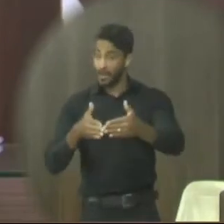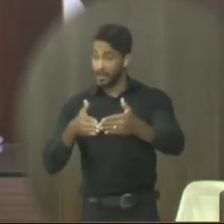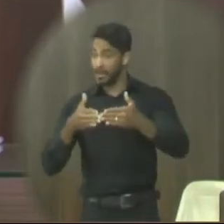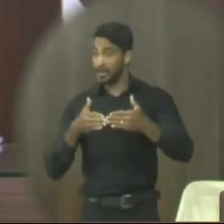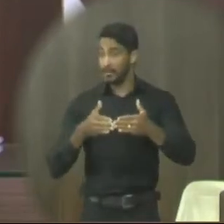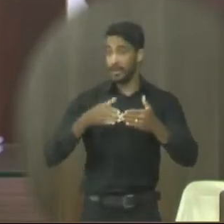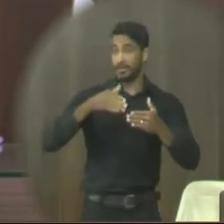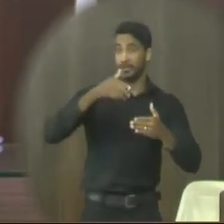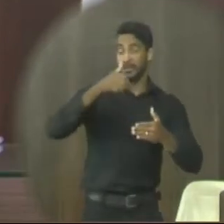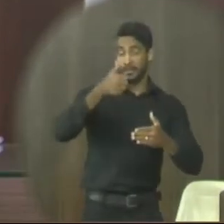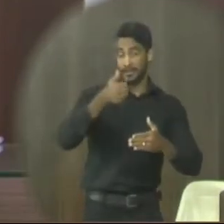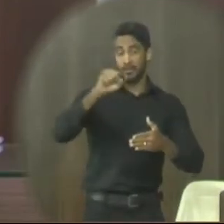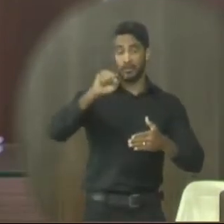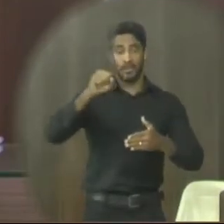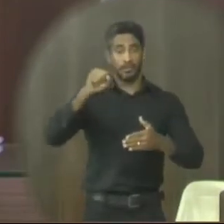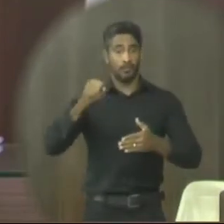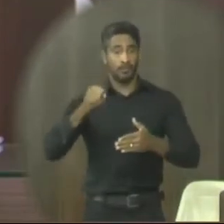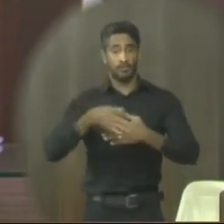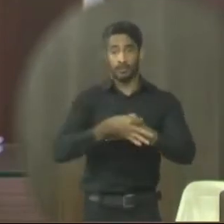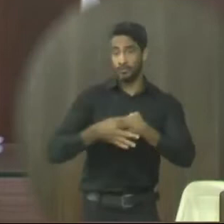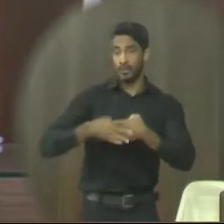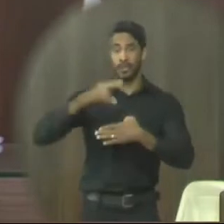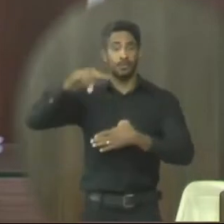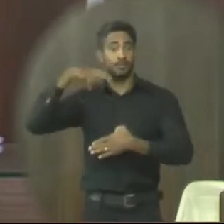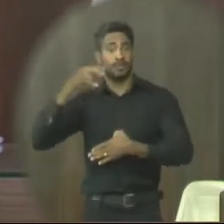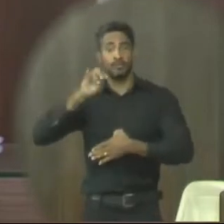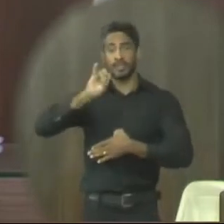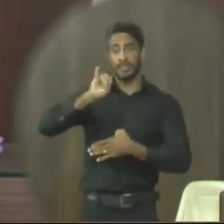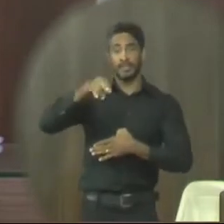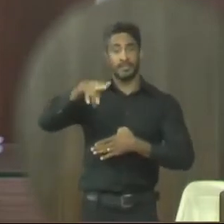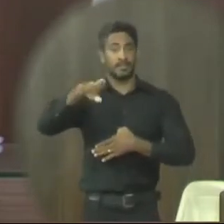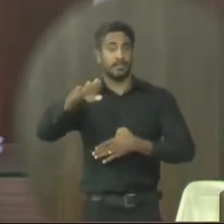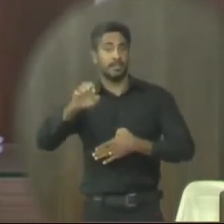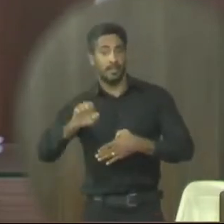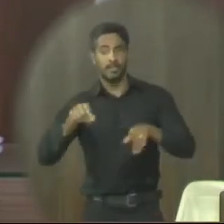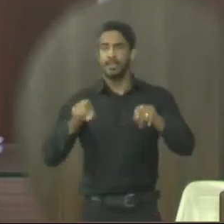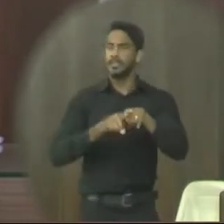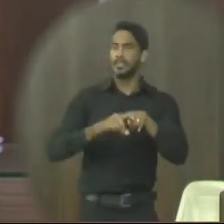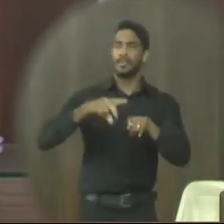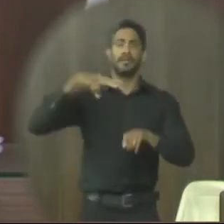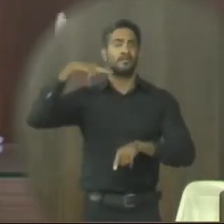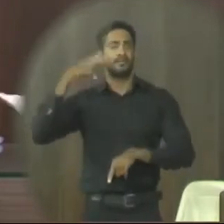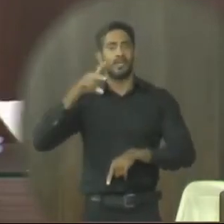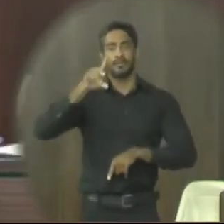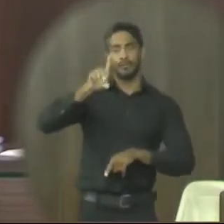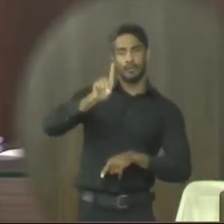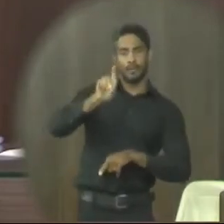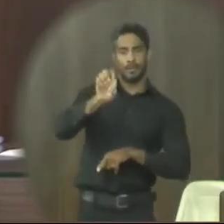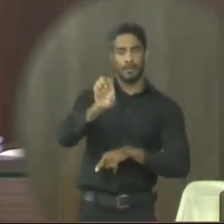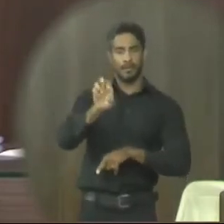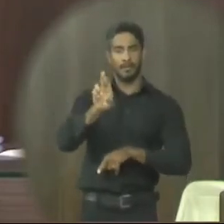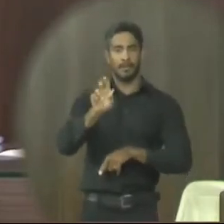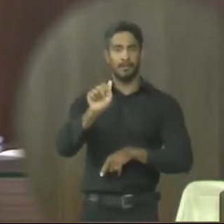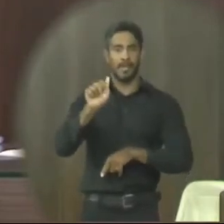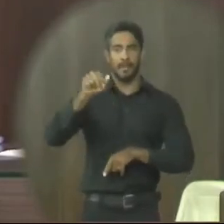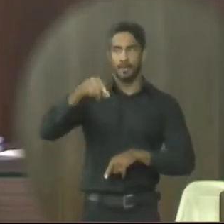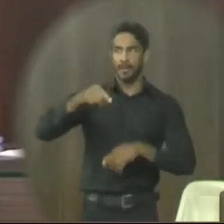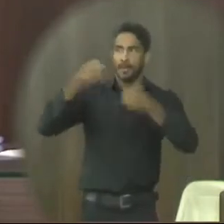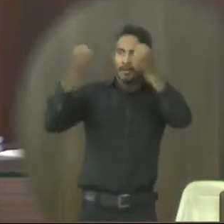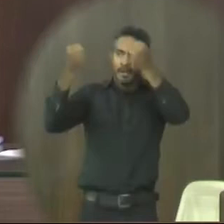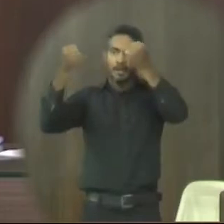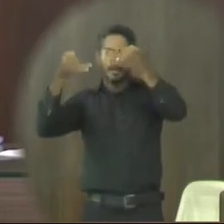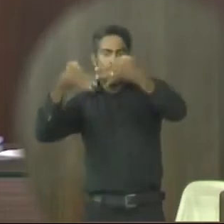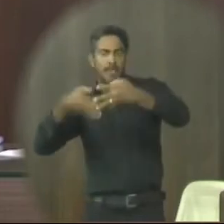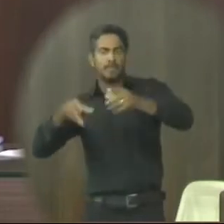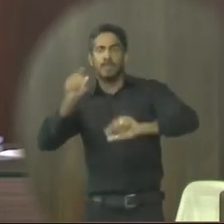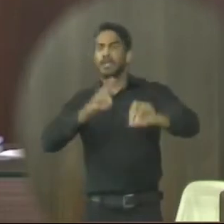038/2022, de autoria da vereadora Islane Pedro e também do vereador Derlan Miranda. Ele que vai falar sobre,